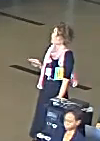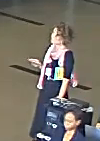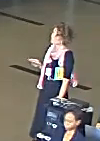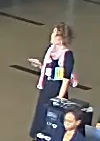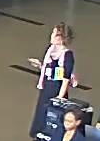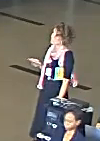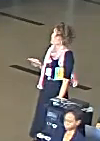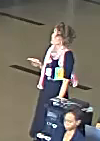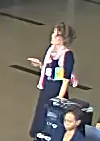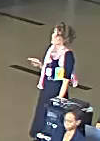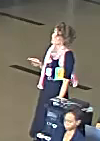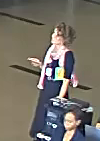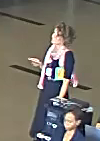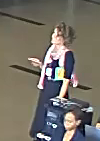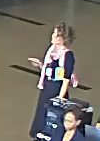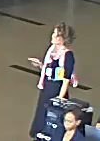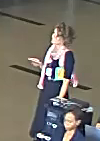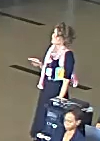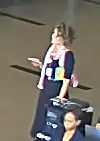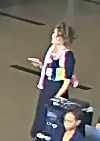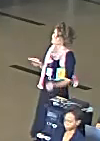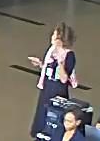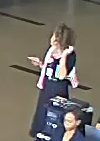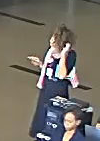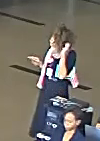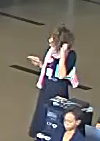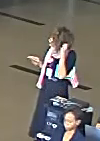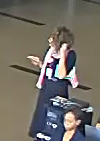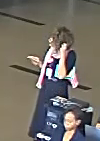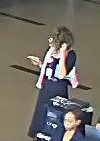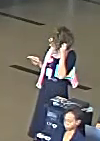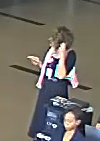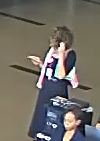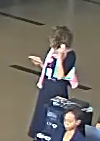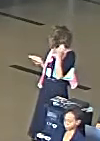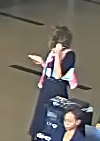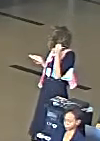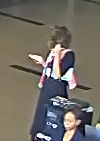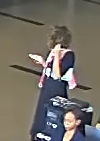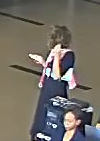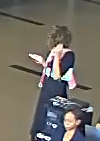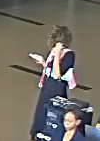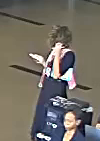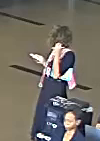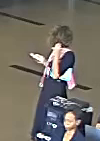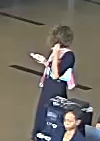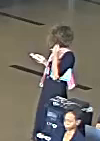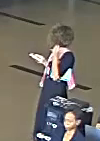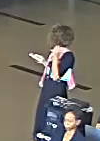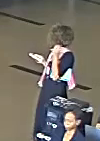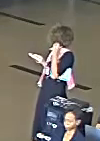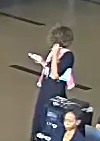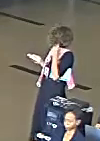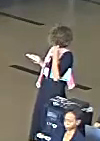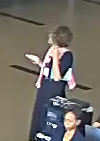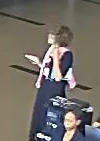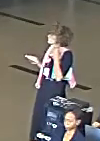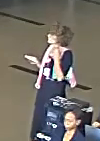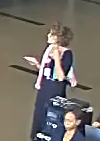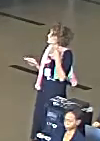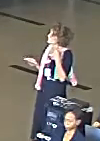dizendo aqui sobre a questão dos transportes isso desencadeou de um fato que ocorreu comigo em Brasília como eu participei da